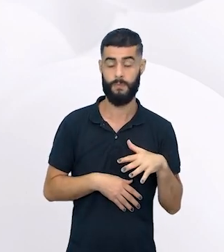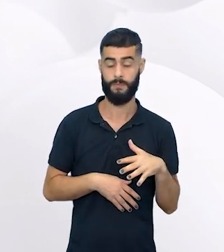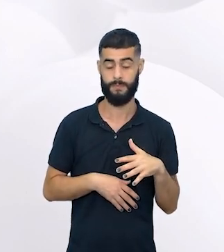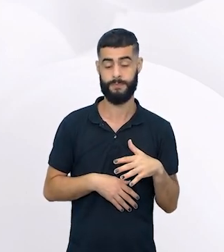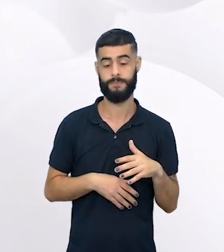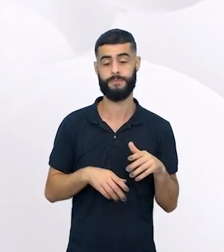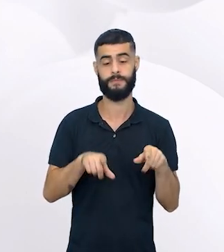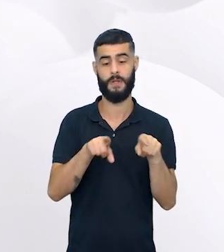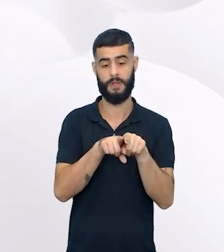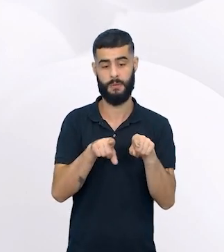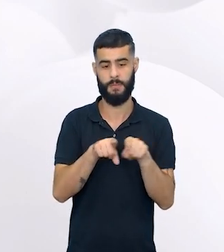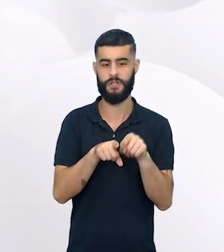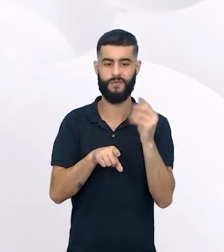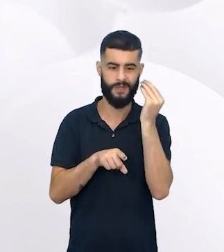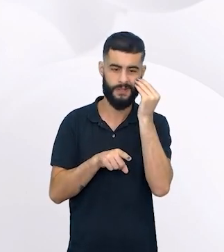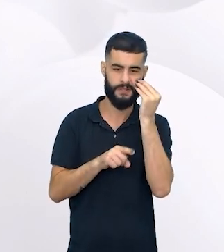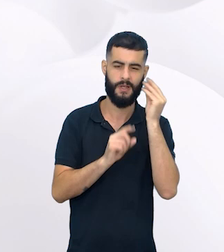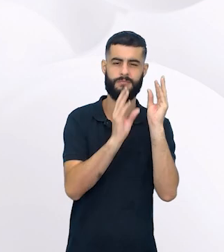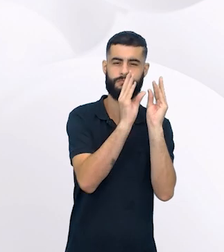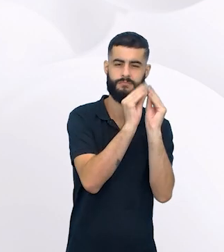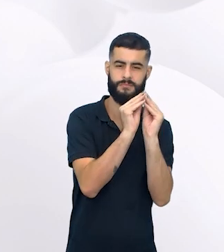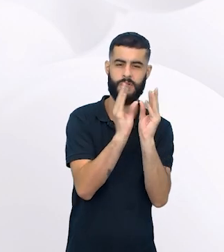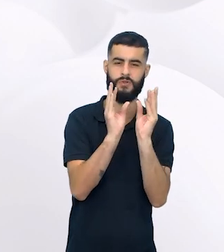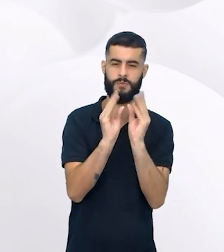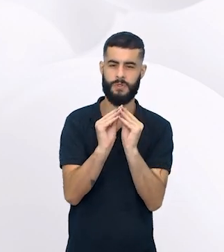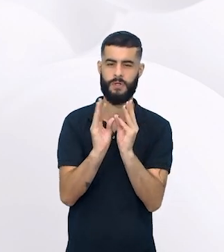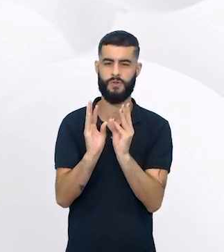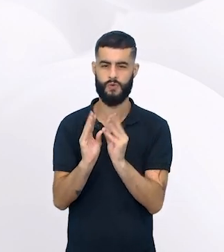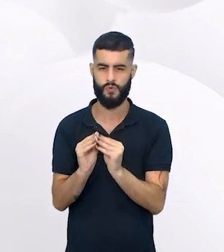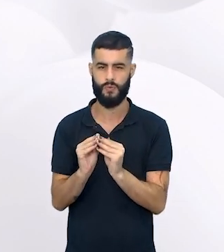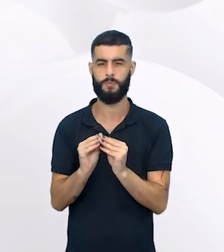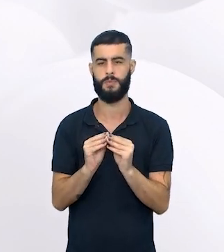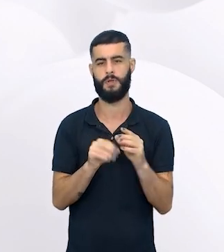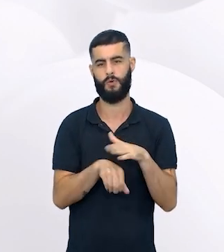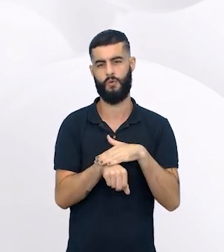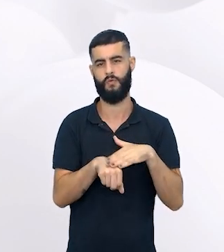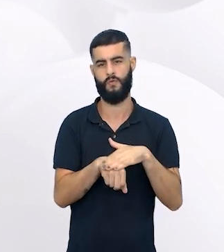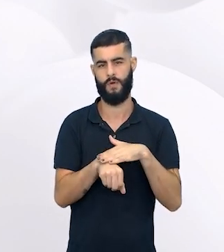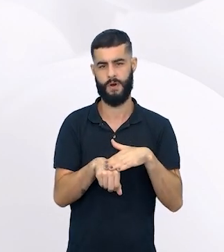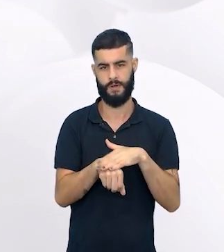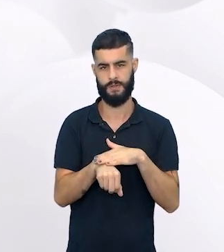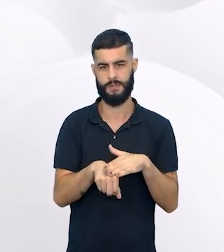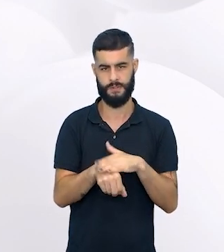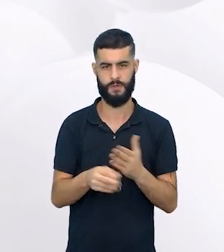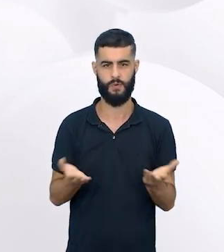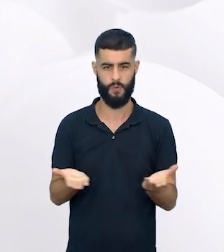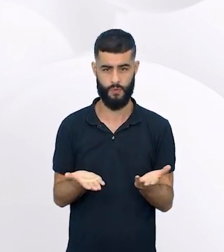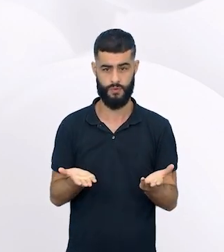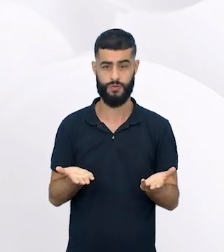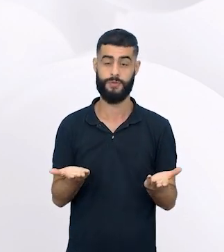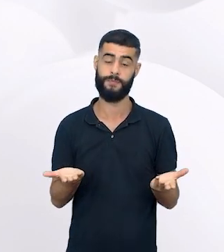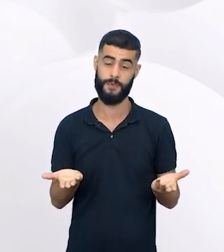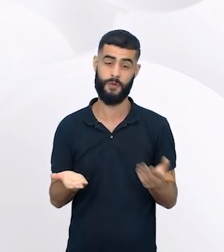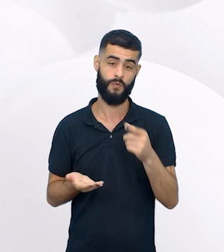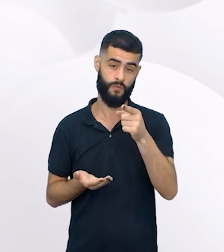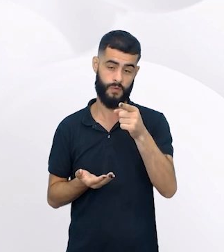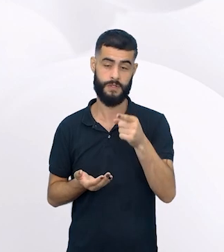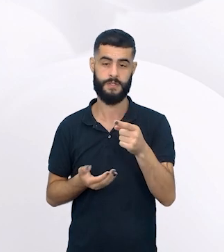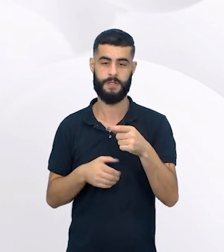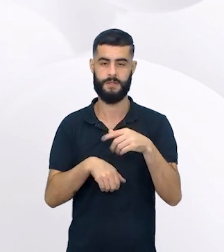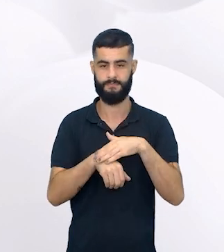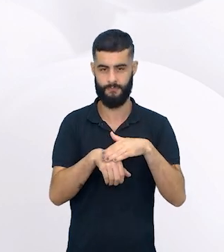aí sistematizar tudo aquilo que foi discutido. Então, a sua participação também no chat é